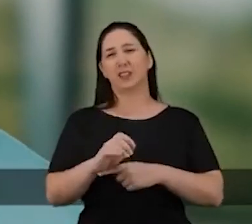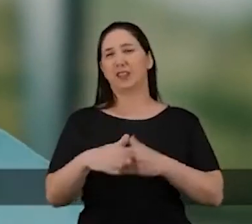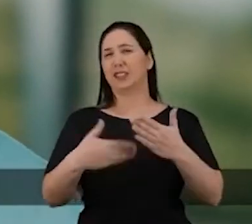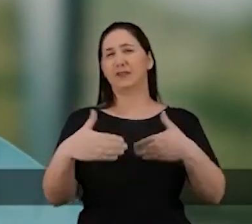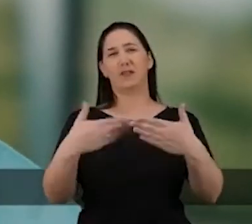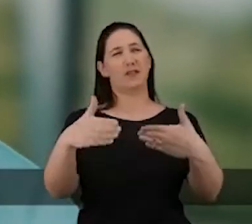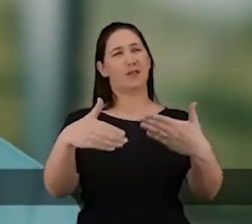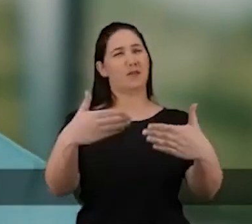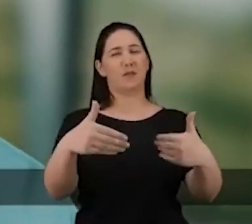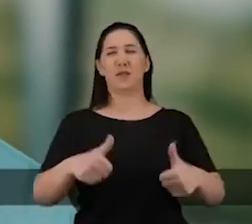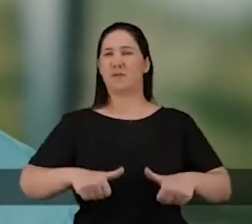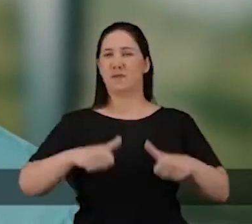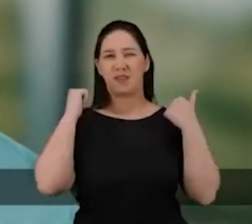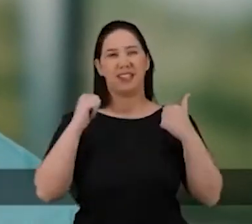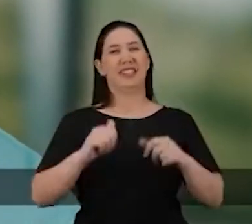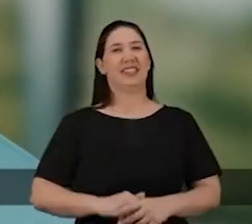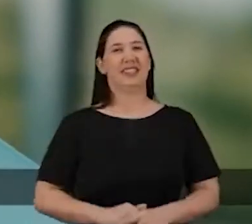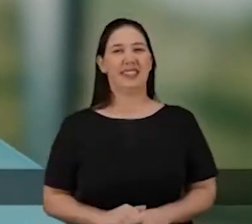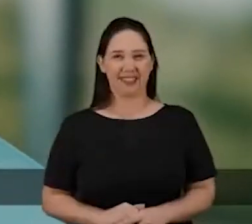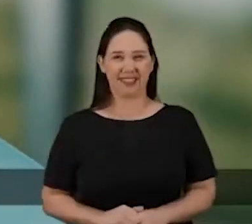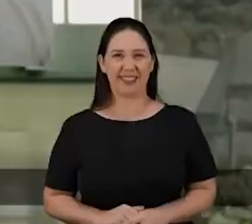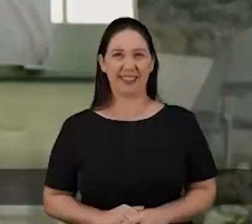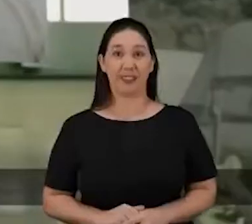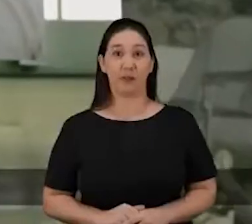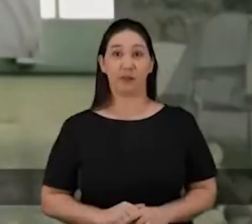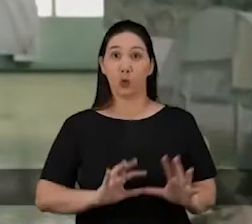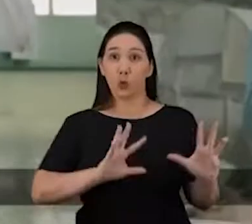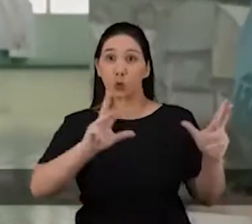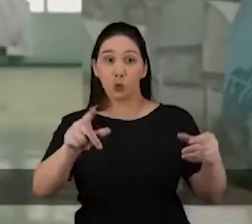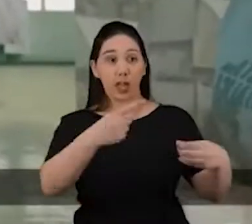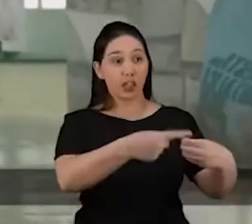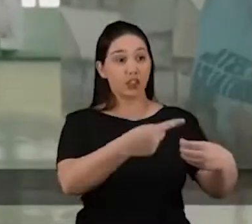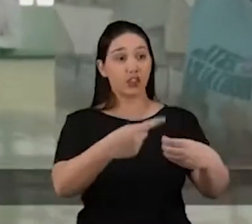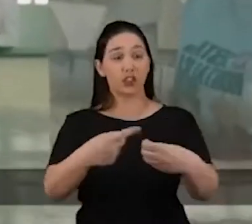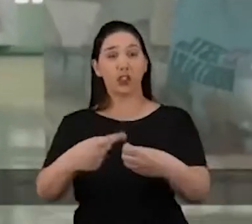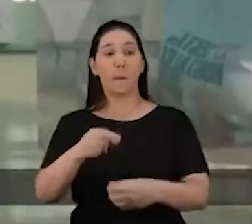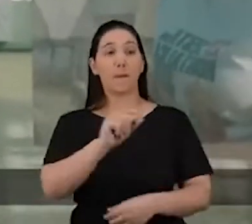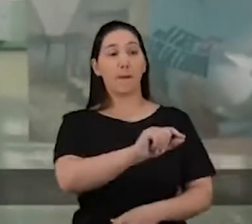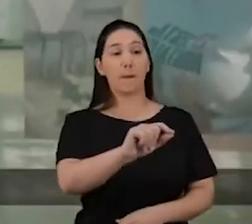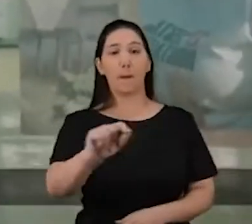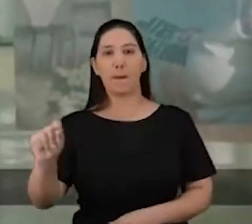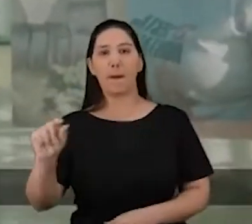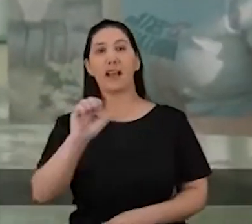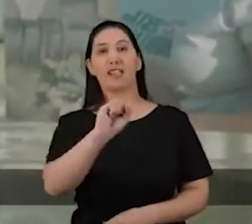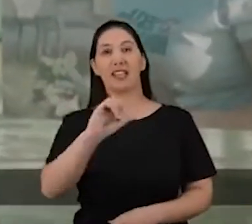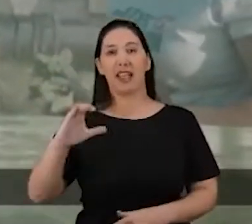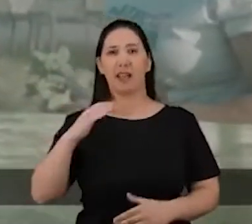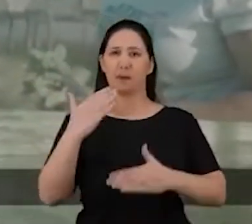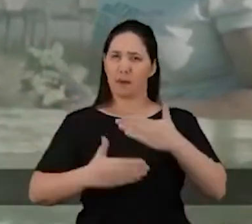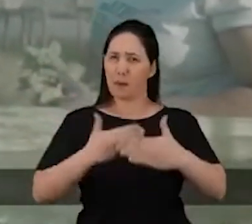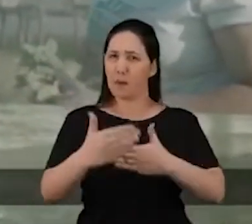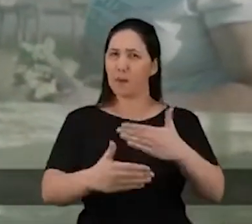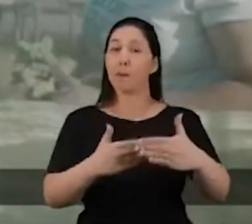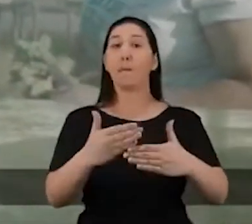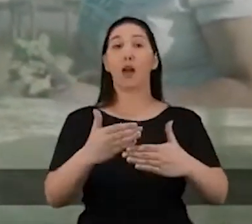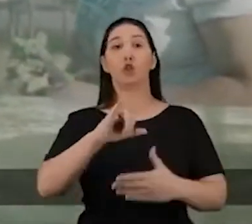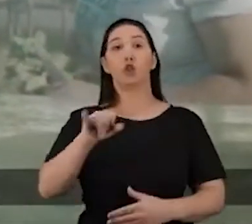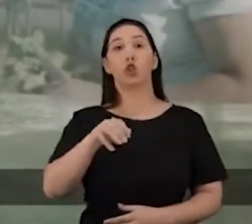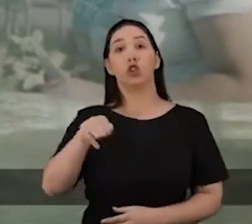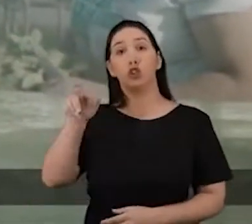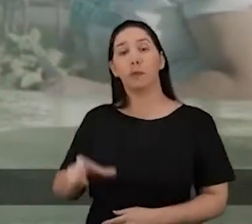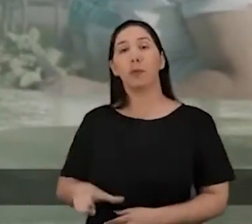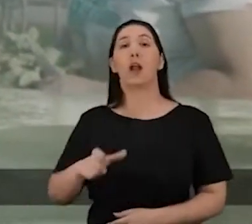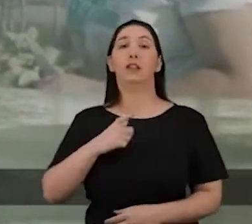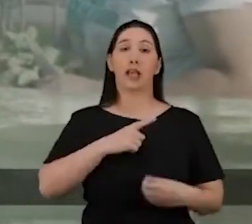estado desenvolver todo o seu potencial. Para que todas as regiões de Santa Catarina se desenvolvam, Jorginho Melo